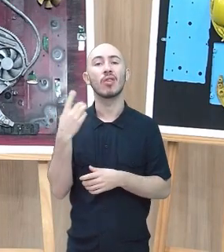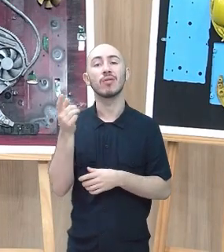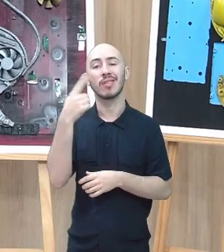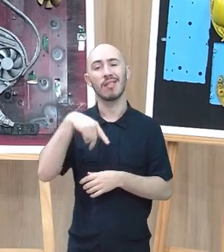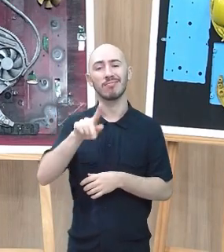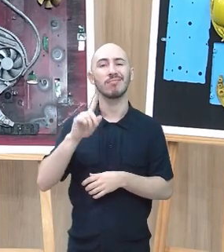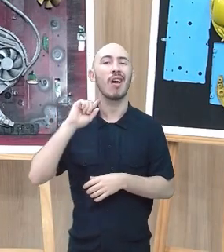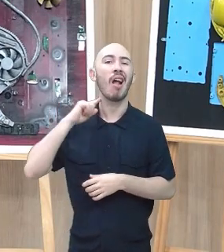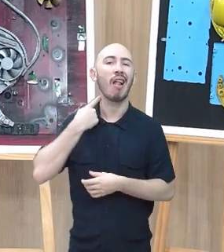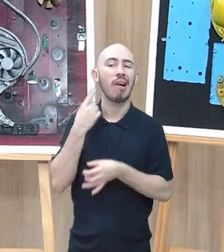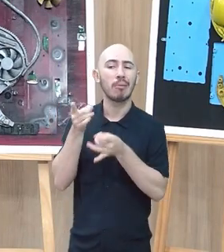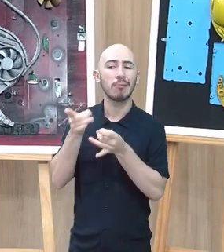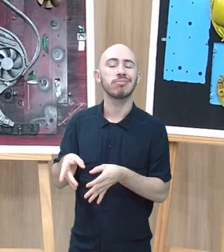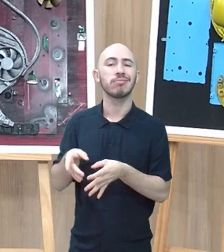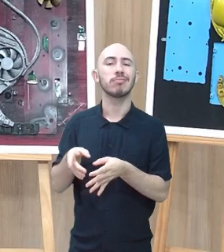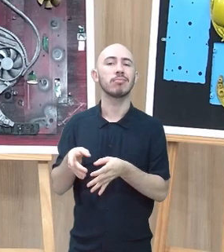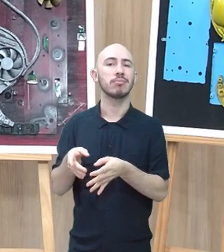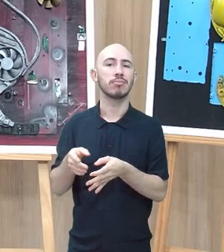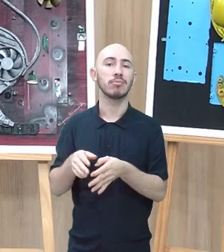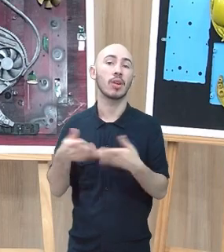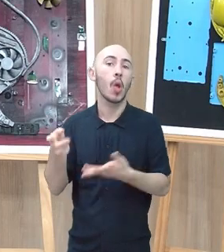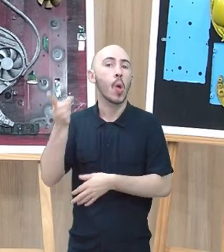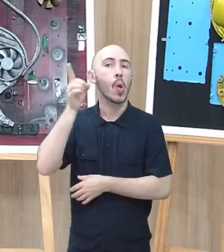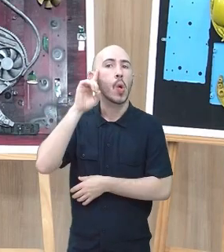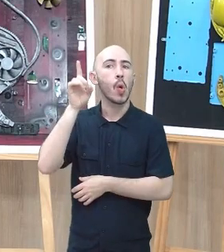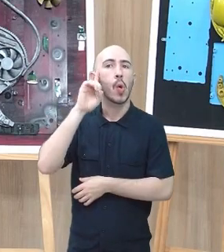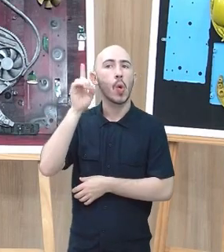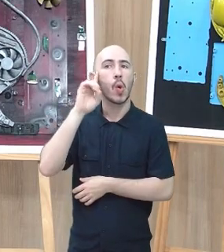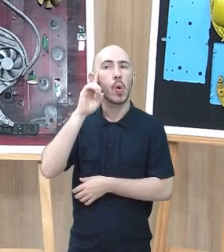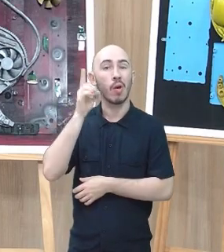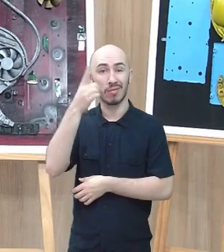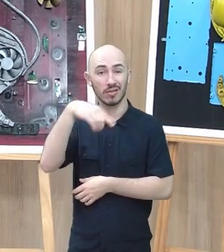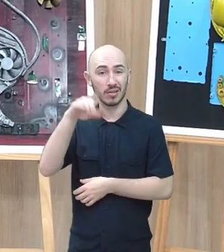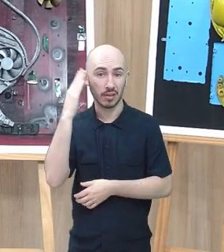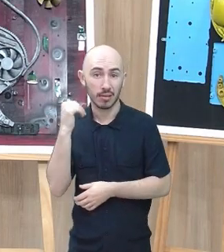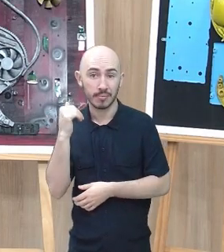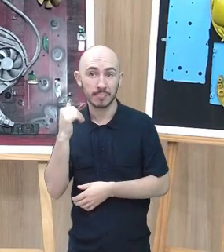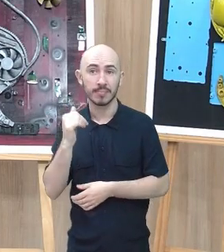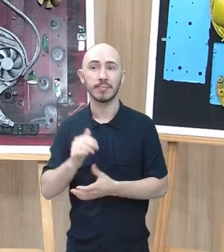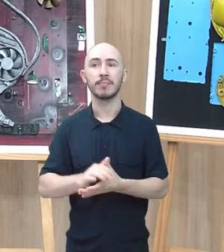vocês produzem por dia, né, diariamente?